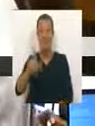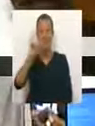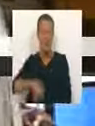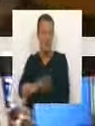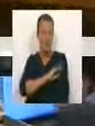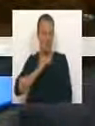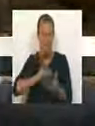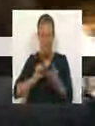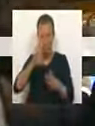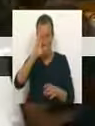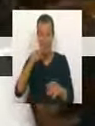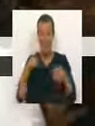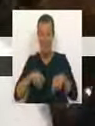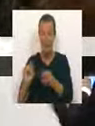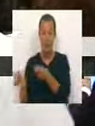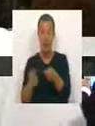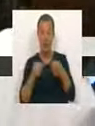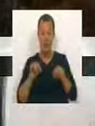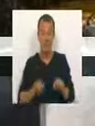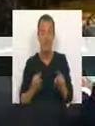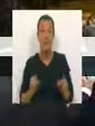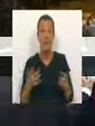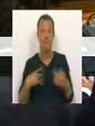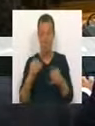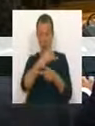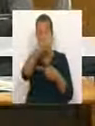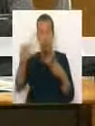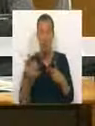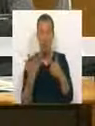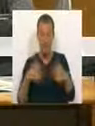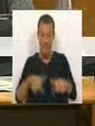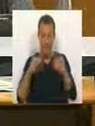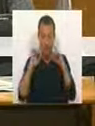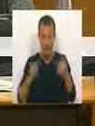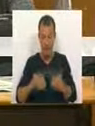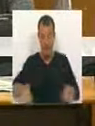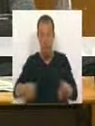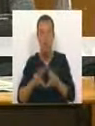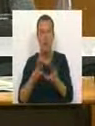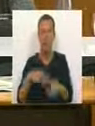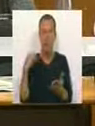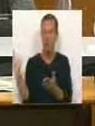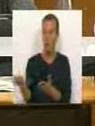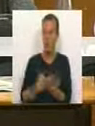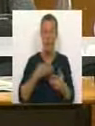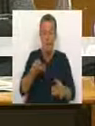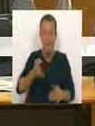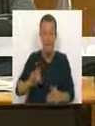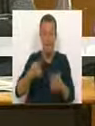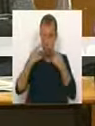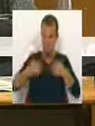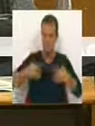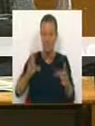Secretário de Estado, Sr. Ministro, discutimos nesta segunda parte da nossa audição o requerimento que o PCP acabou de